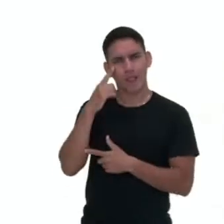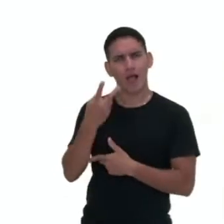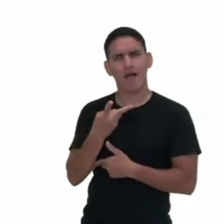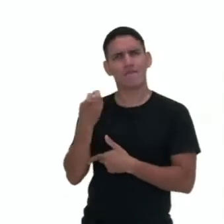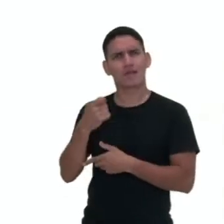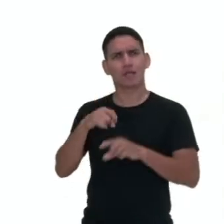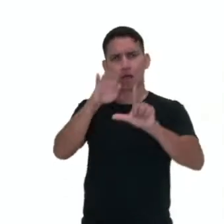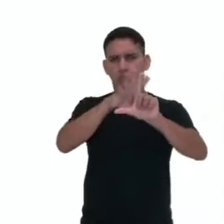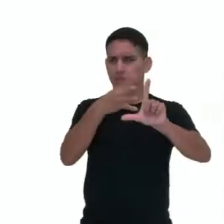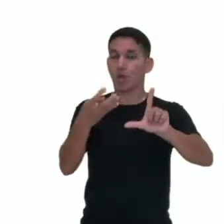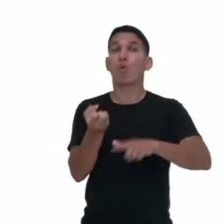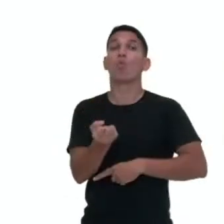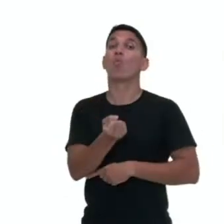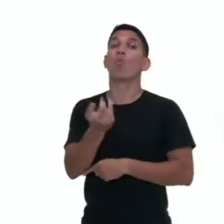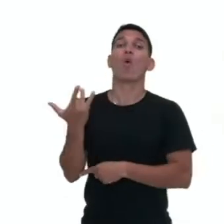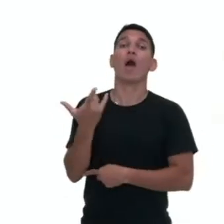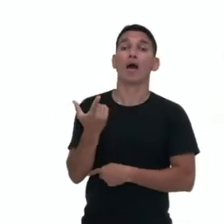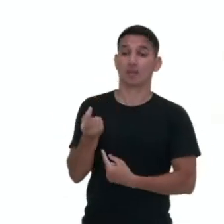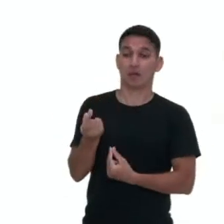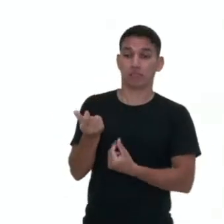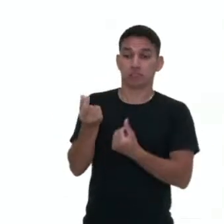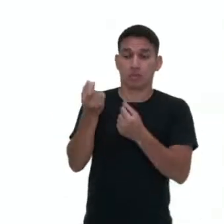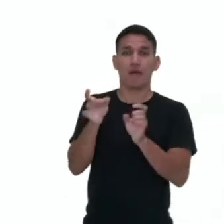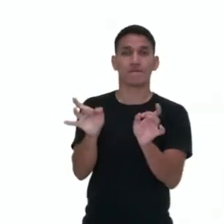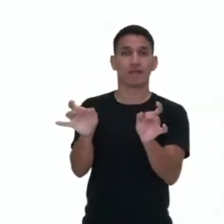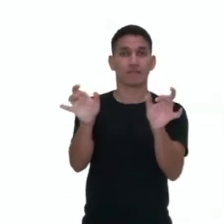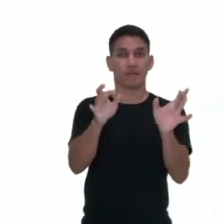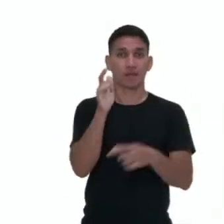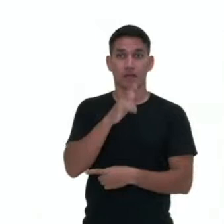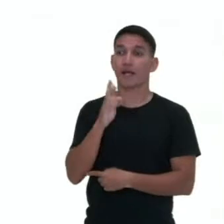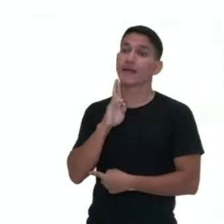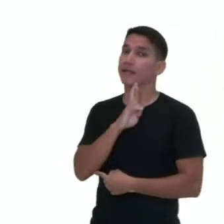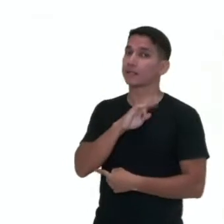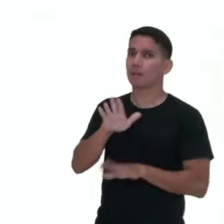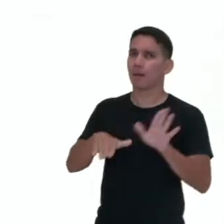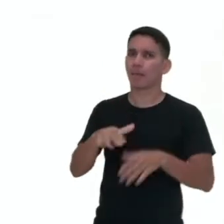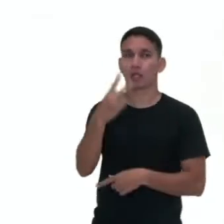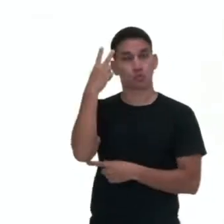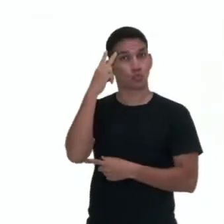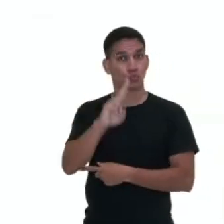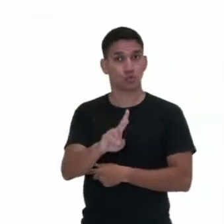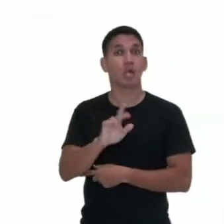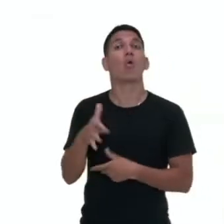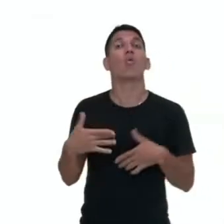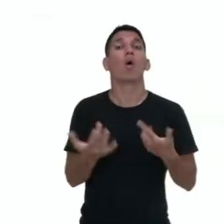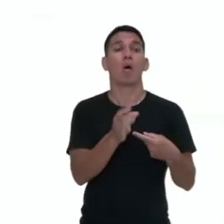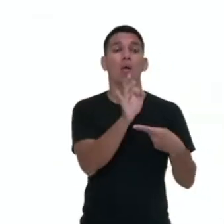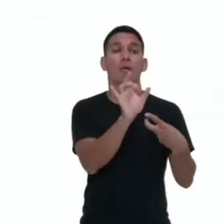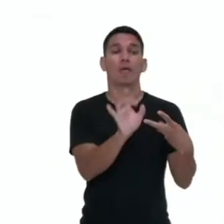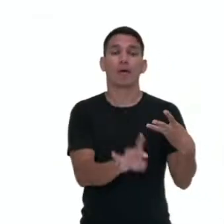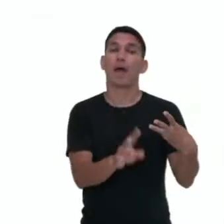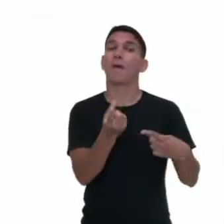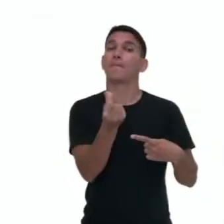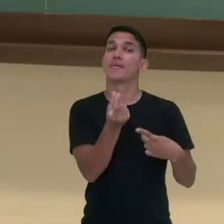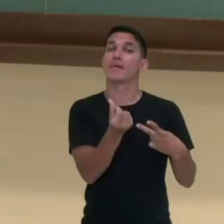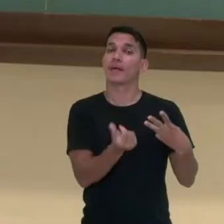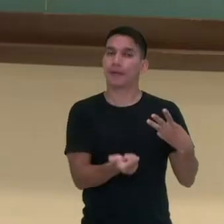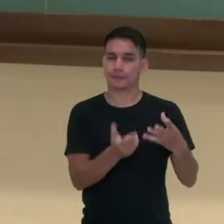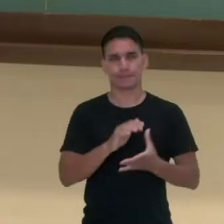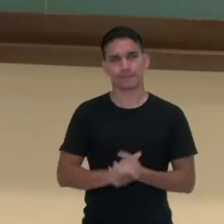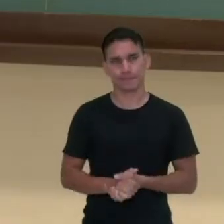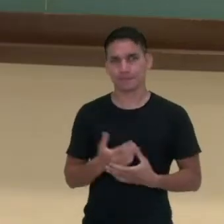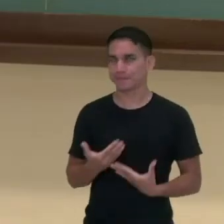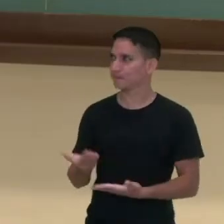de refeições vendidas nesse restaurante durante 2 dias e o preço de cada uma delas. Então aqui,